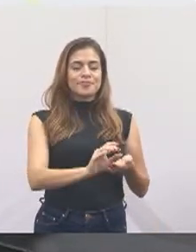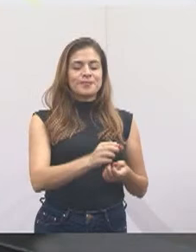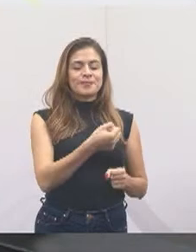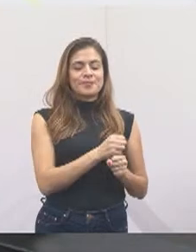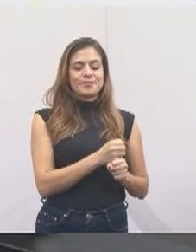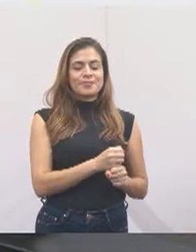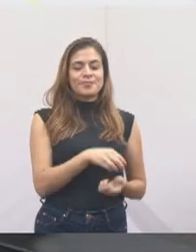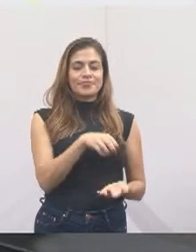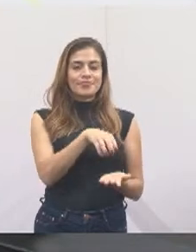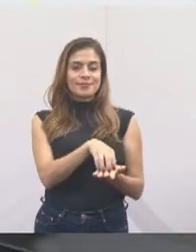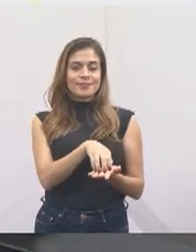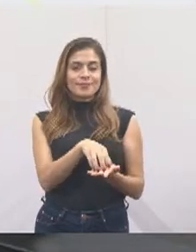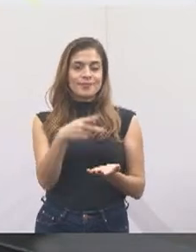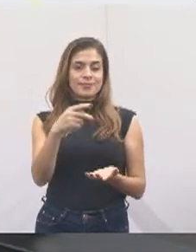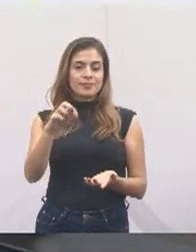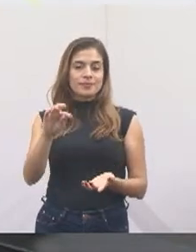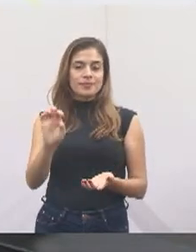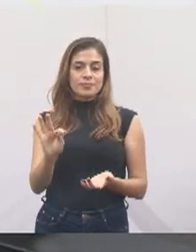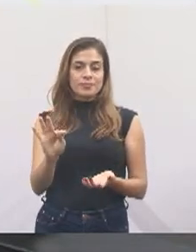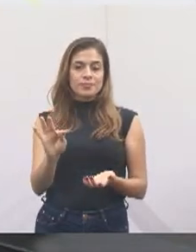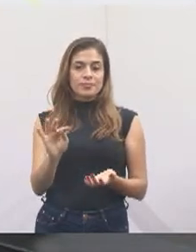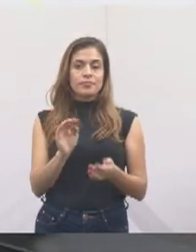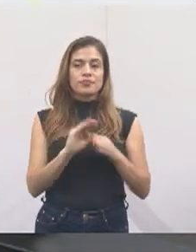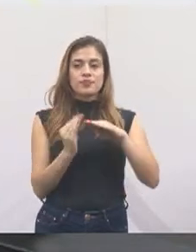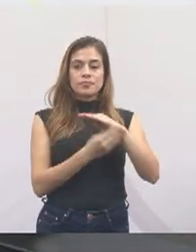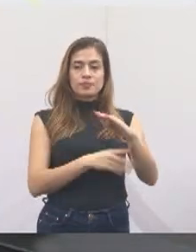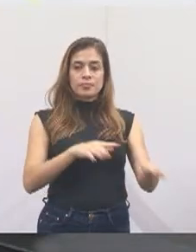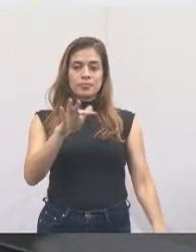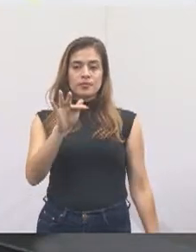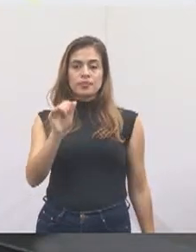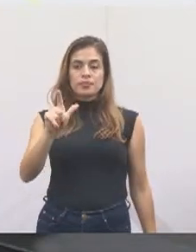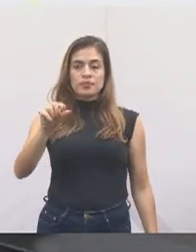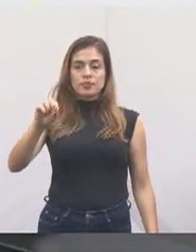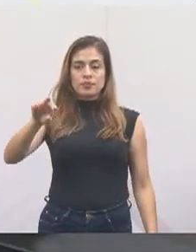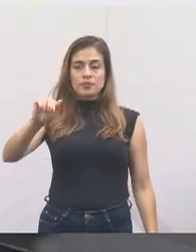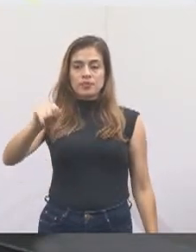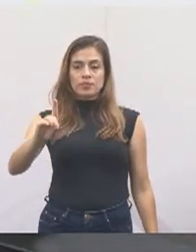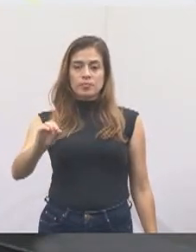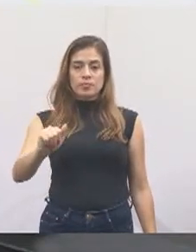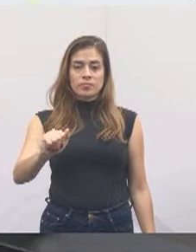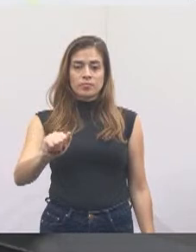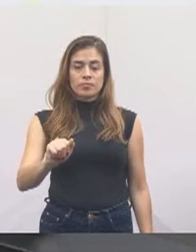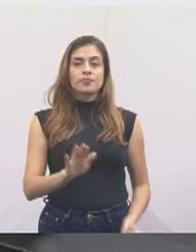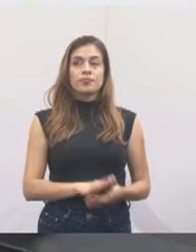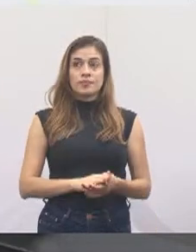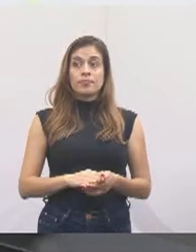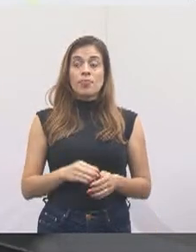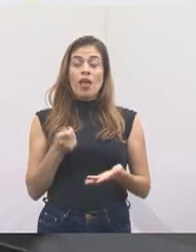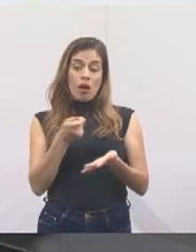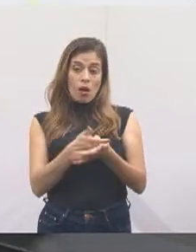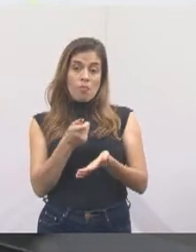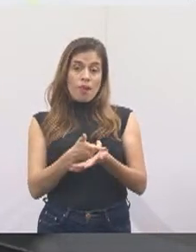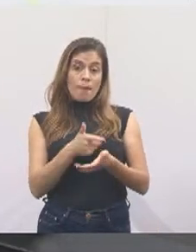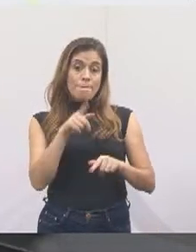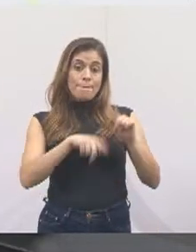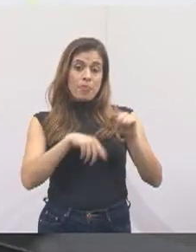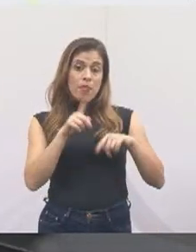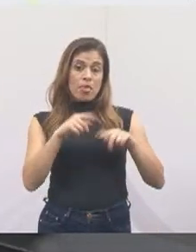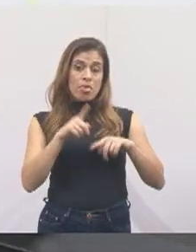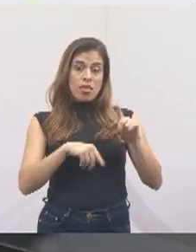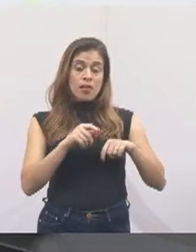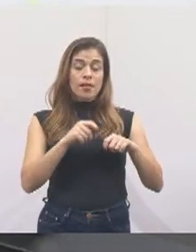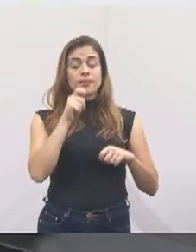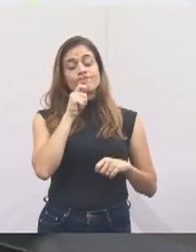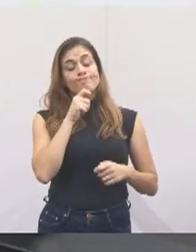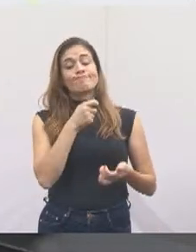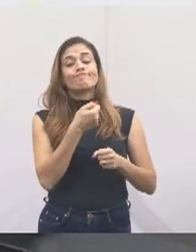espaço Pet no Jardim Flórida a mesma se encontra em processo de compra dos materiais porém a obra